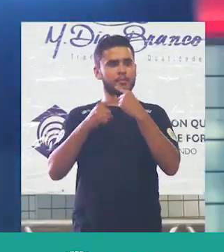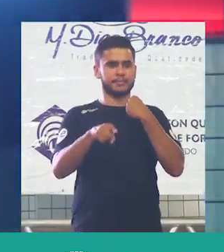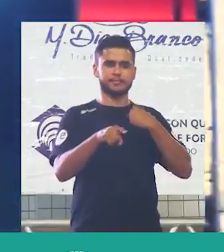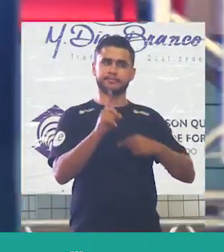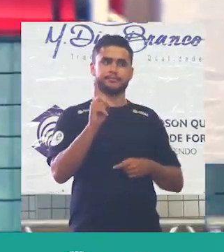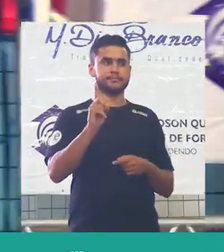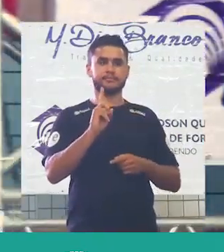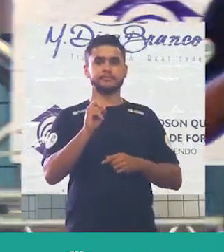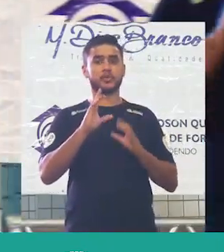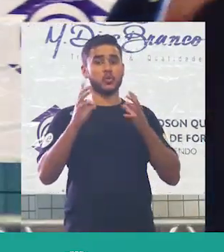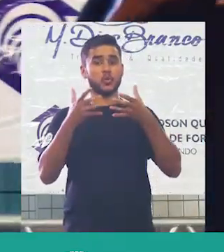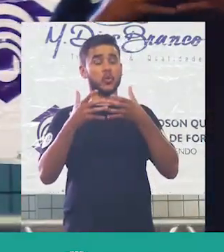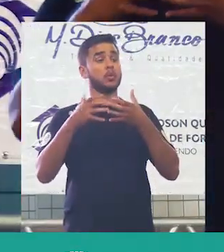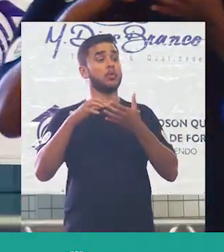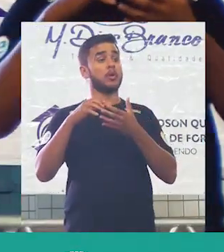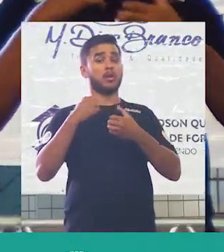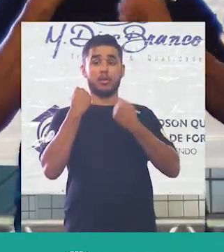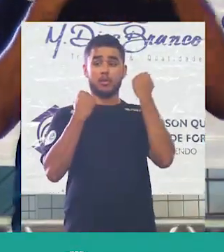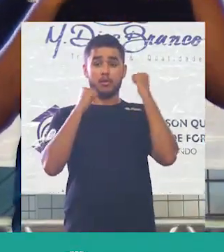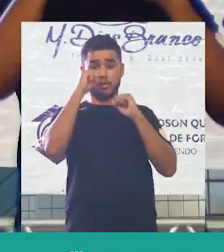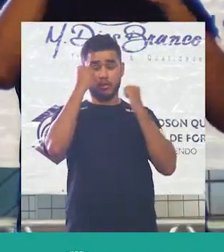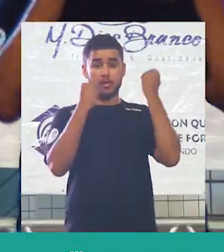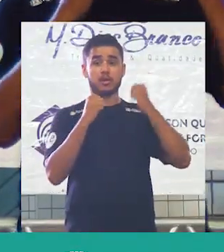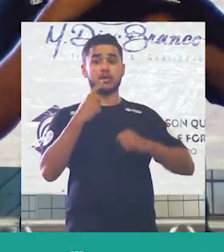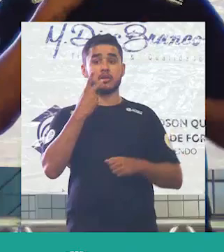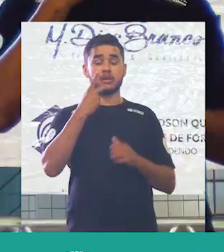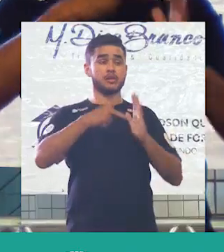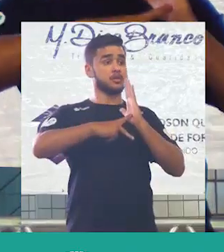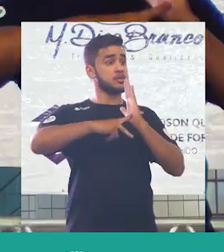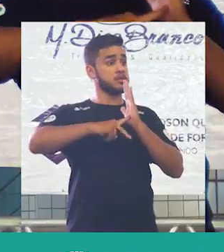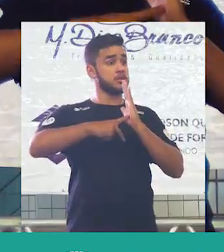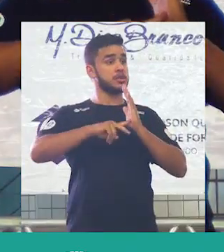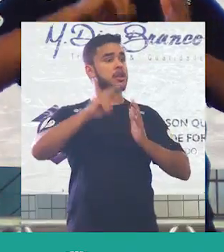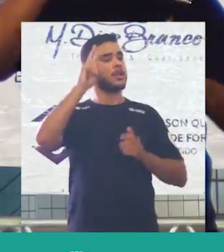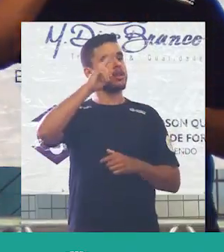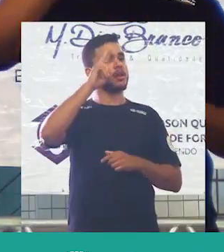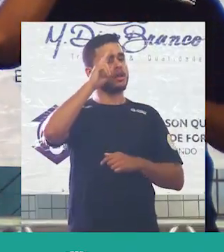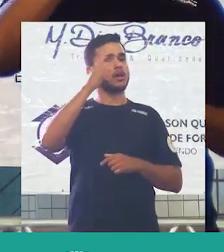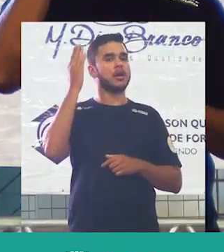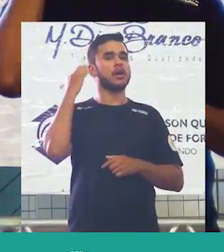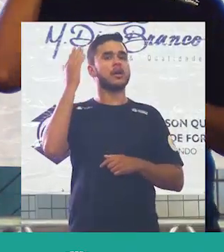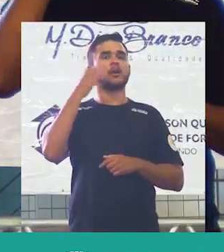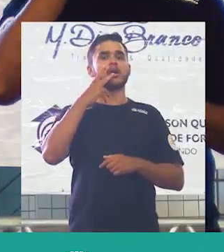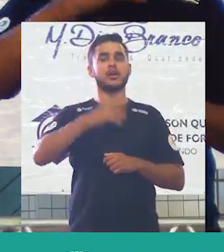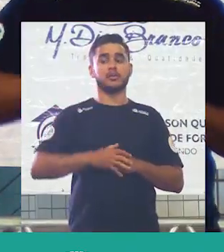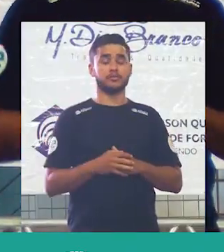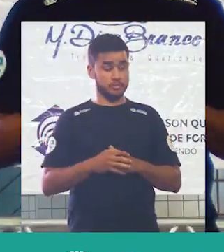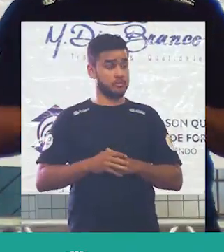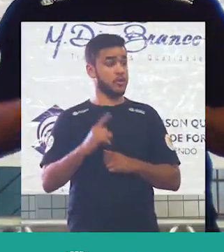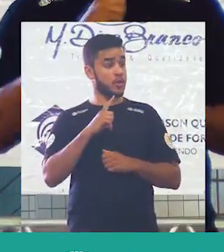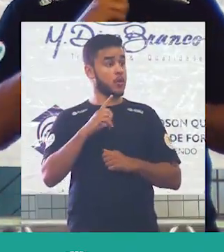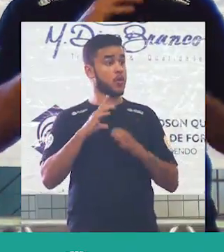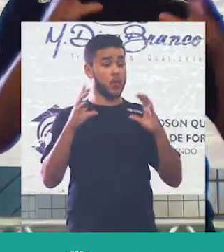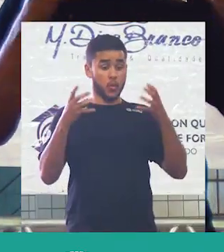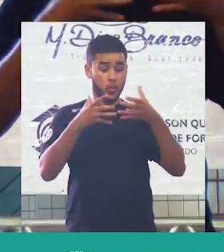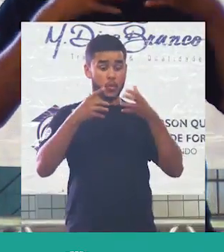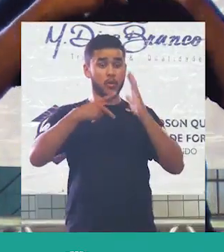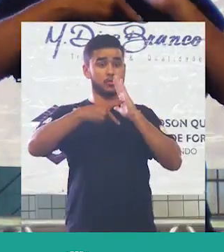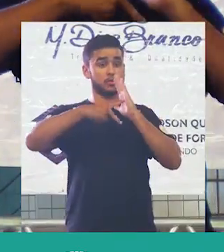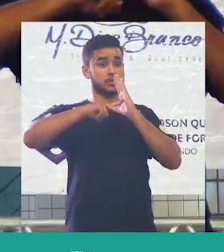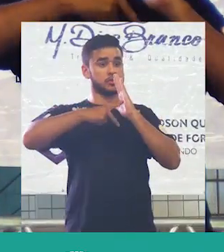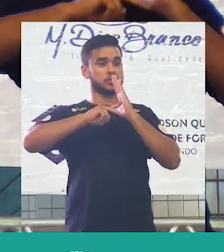pessoal? O nome sindicato anarquista é porque naquela época o movimento sindical não